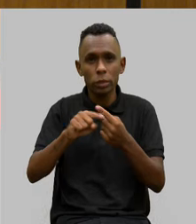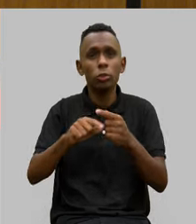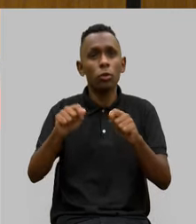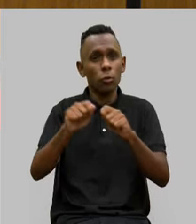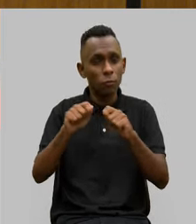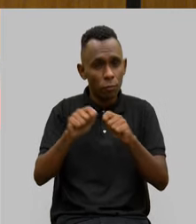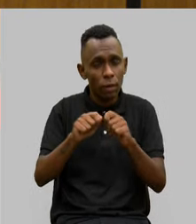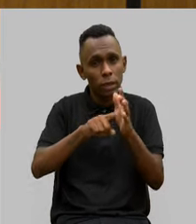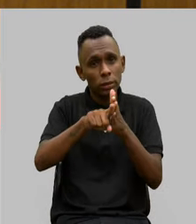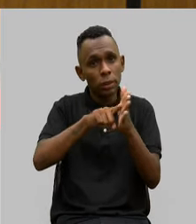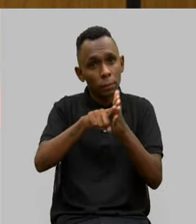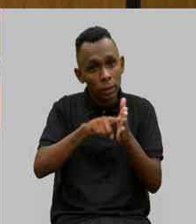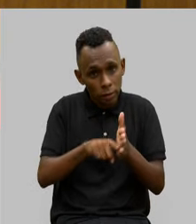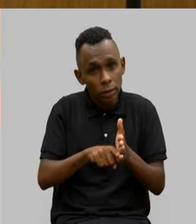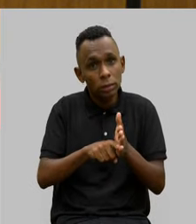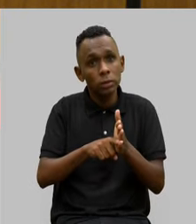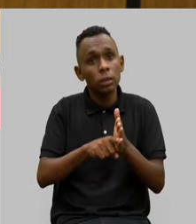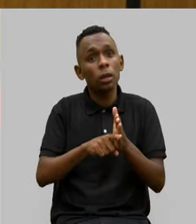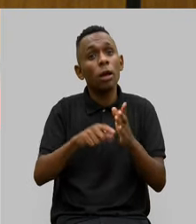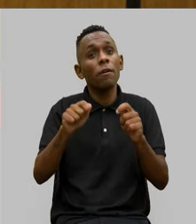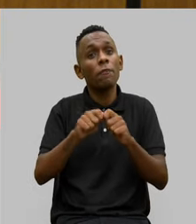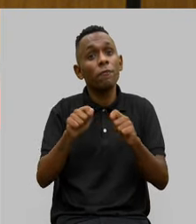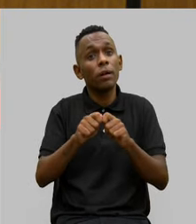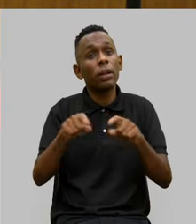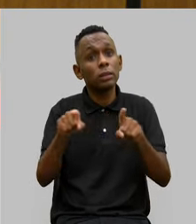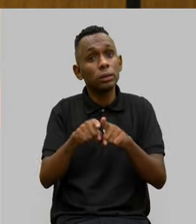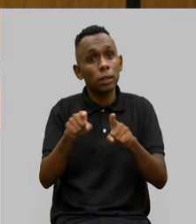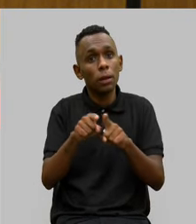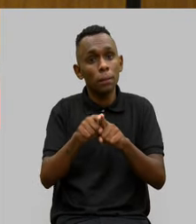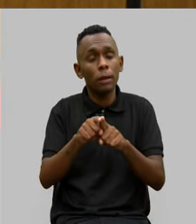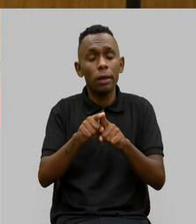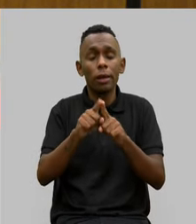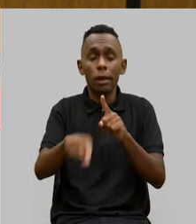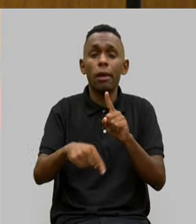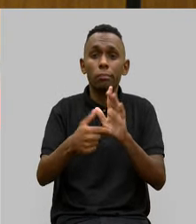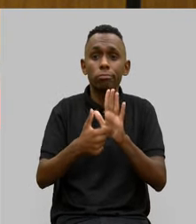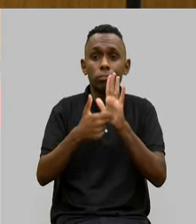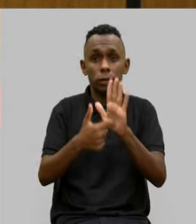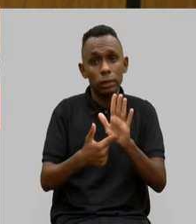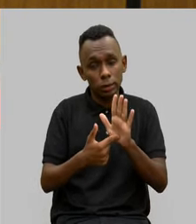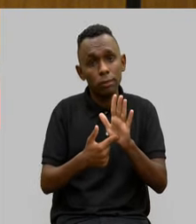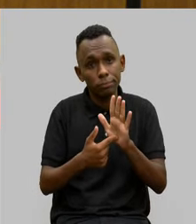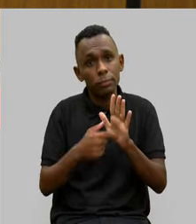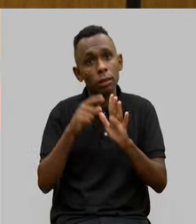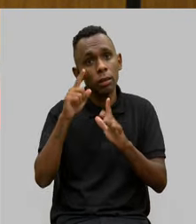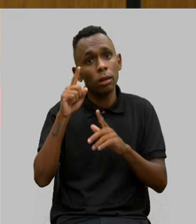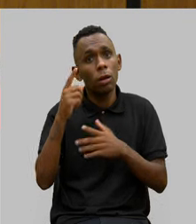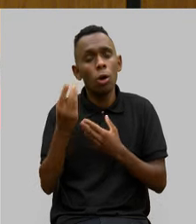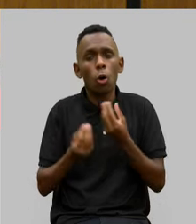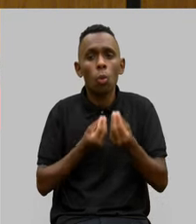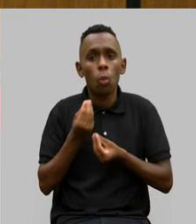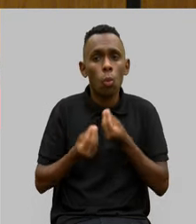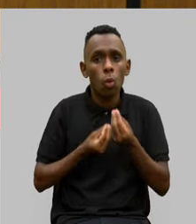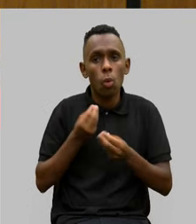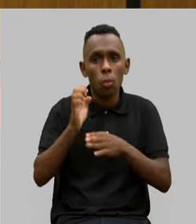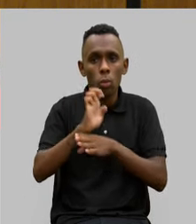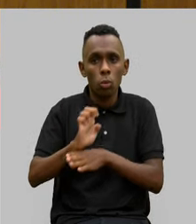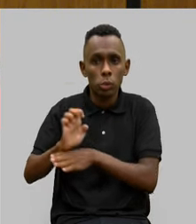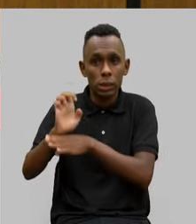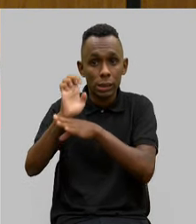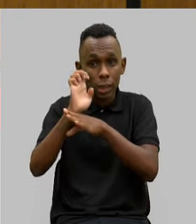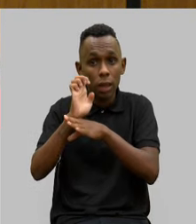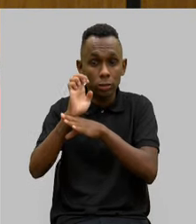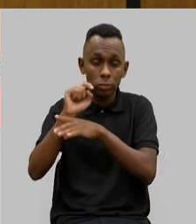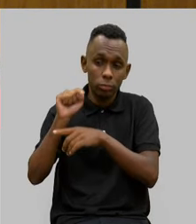esse tipo de pesquisa a gente o faz também sem descurar da questão de como que o estado ele